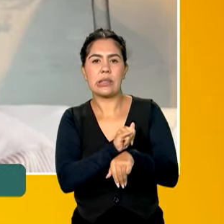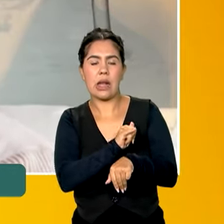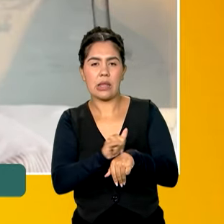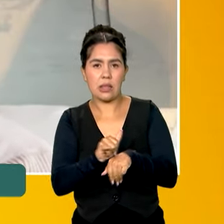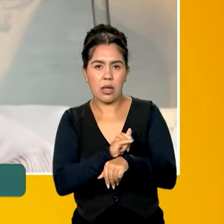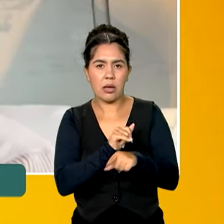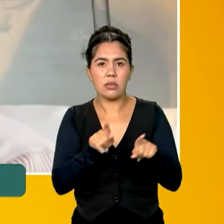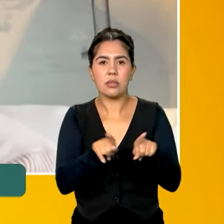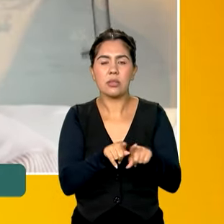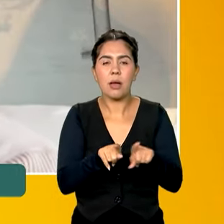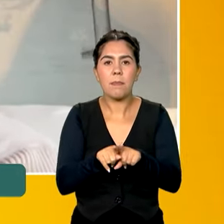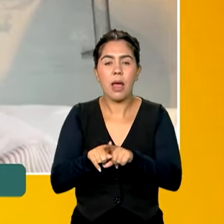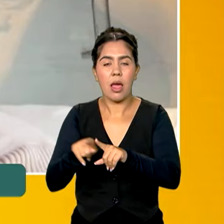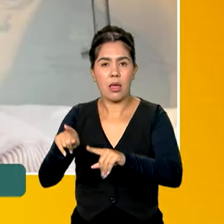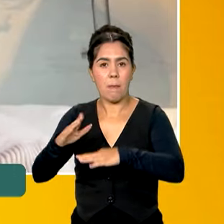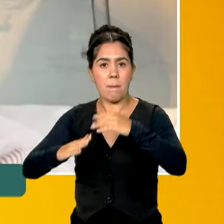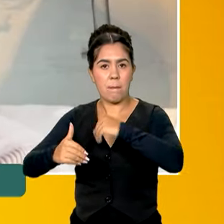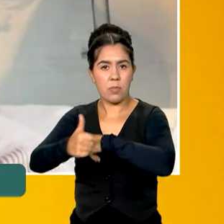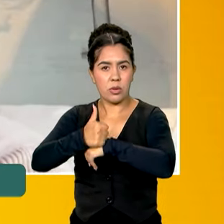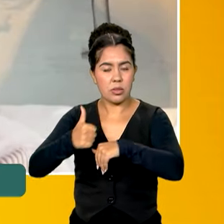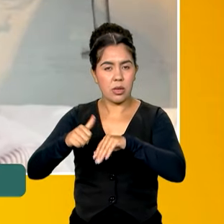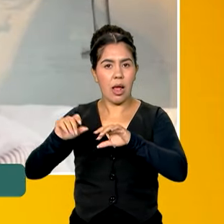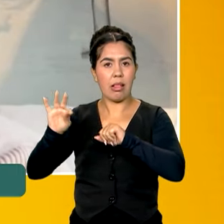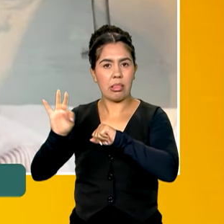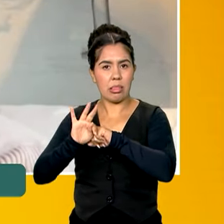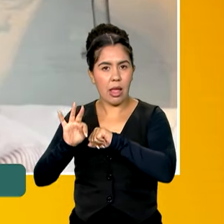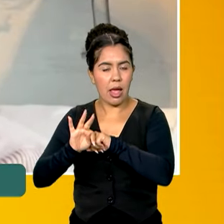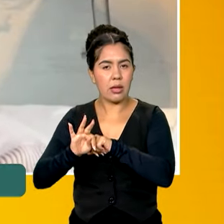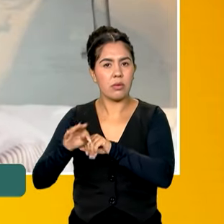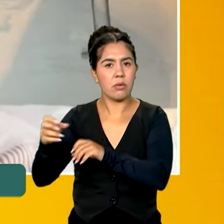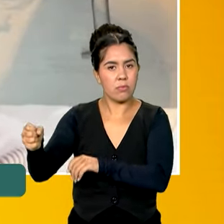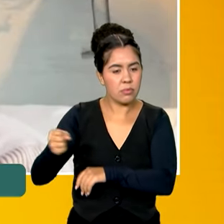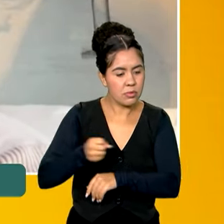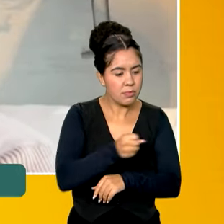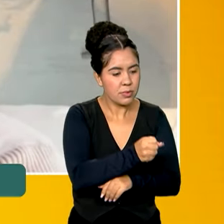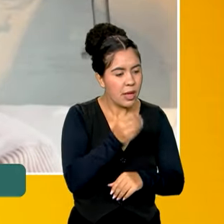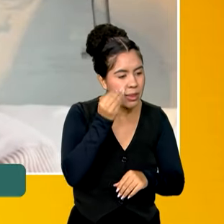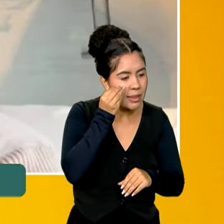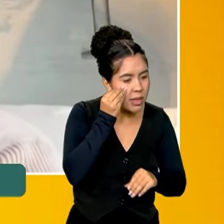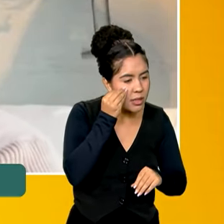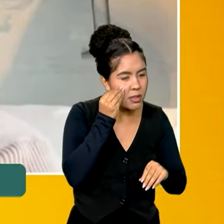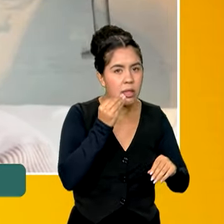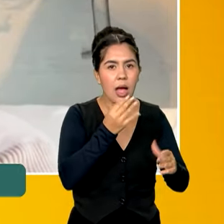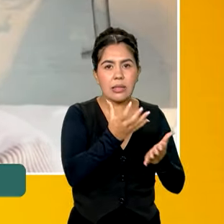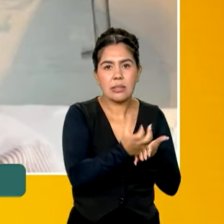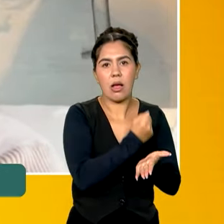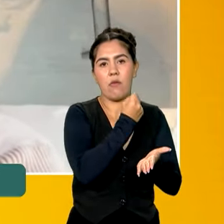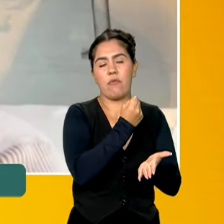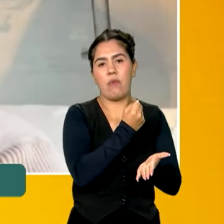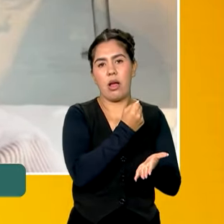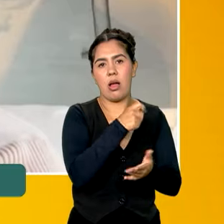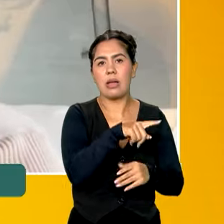equipes necessárias para fazer essa recuperação, um cronograma, e isso